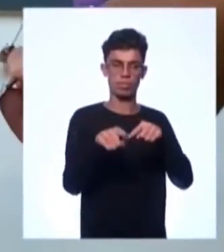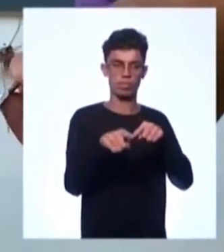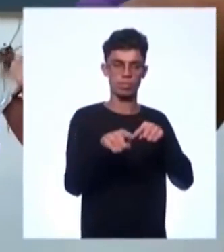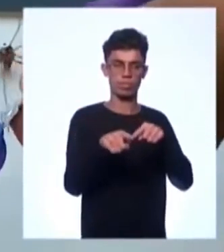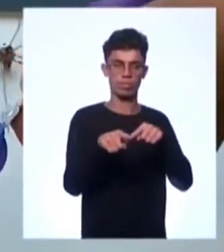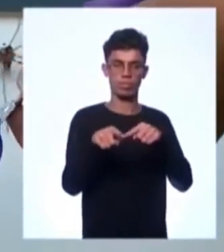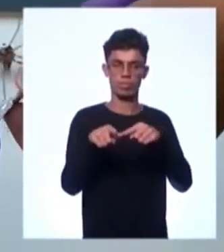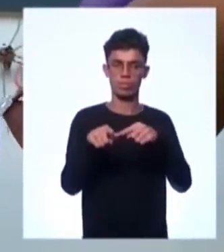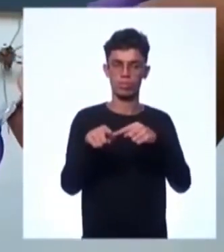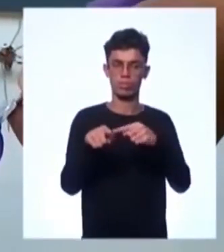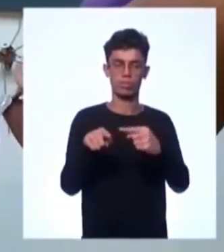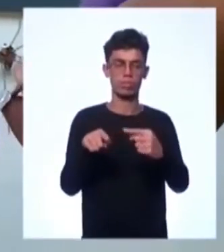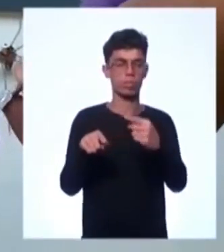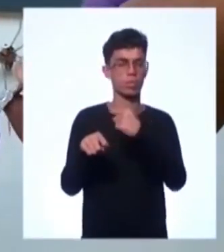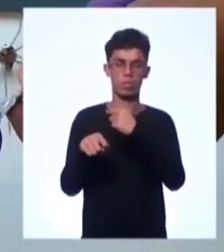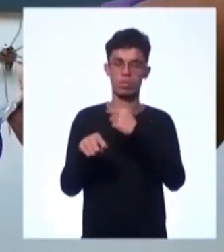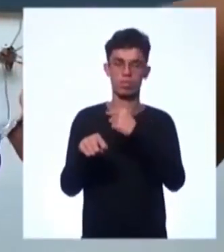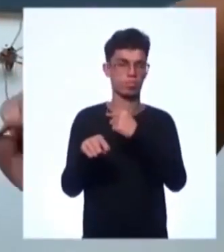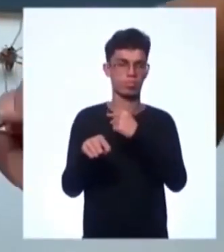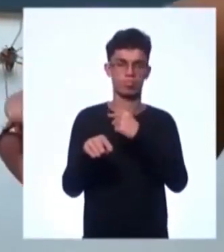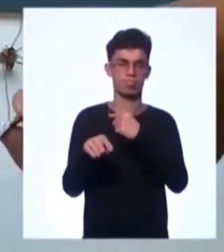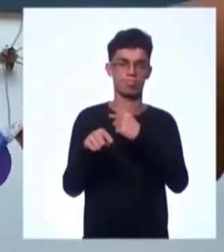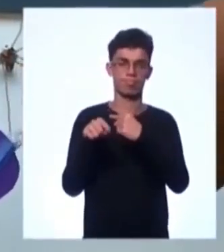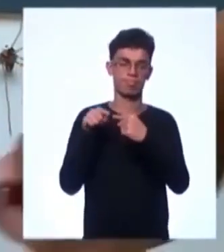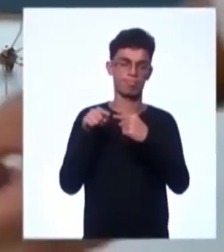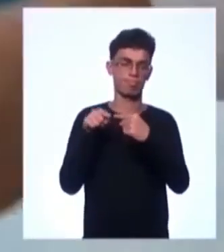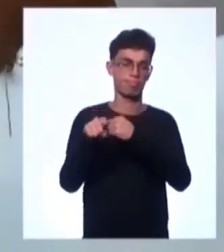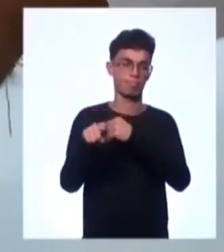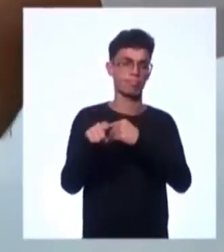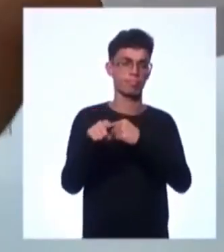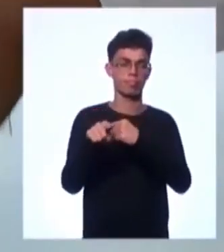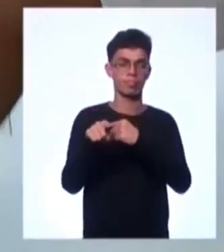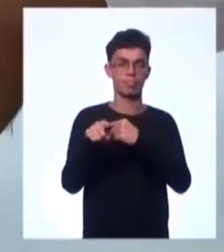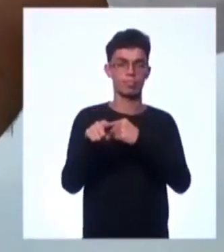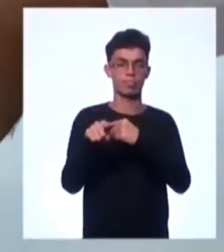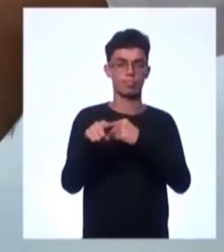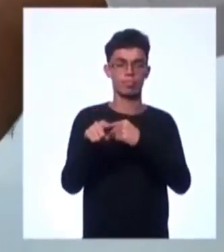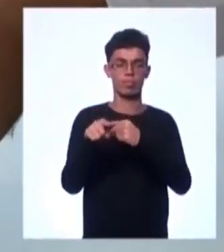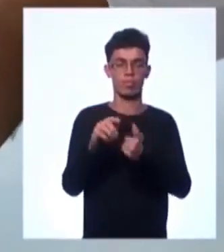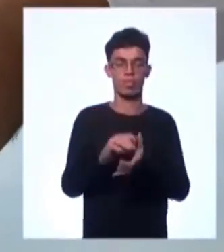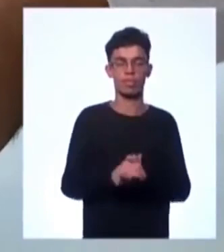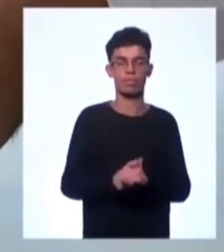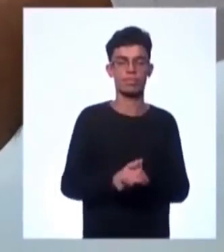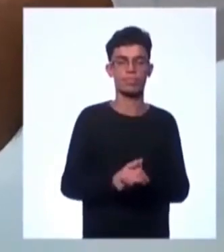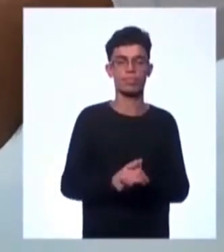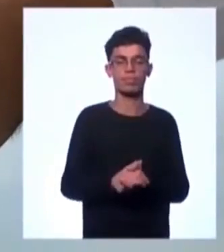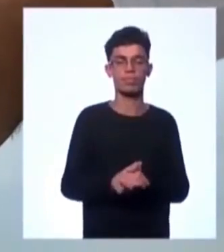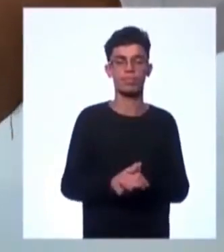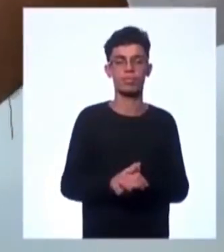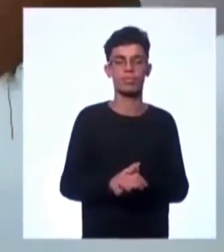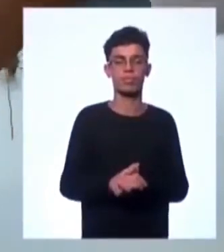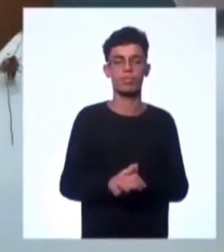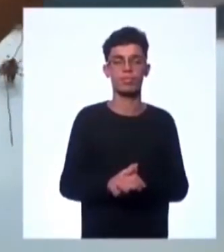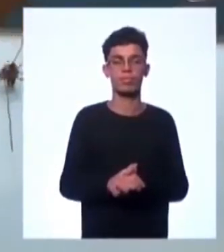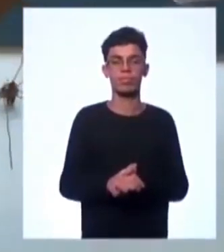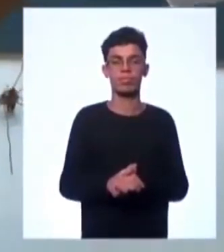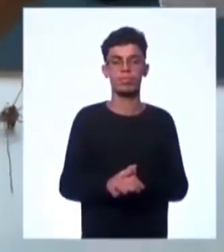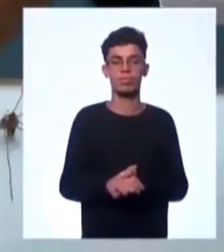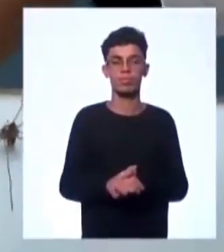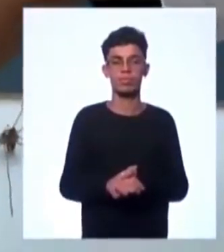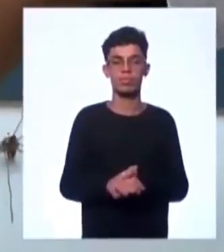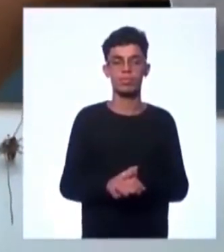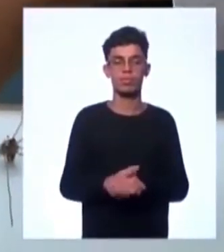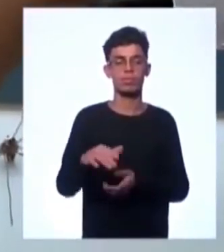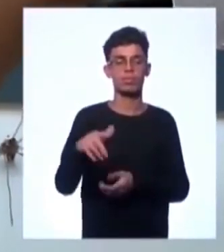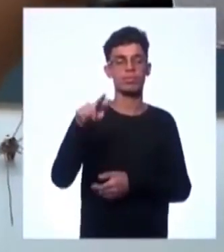seguiu nem o campo magnético terrestre somente e nem o campo do fio somente. Bom, como estamos falando